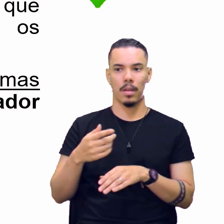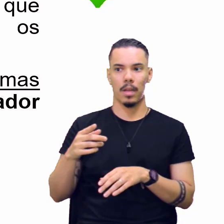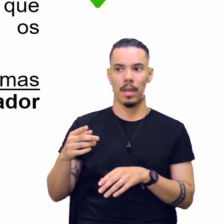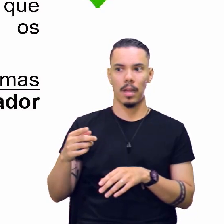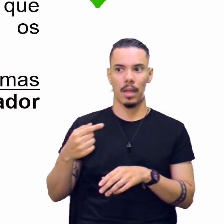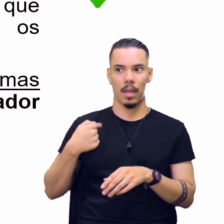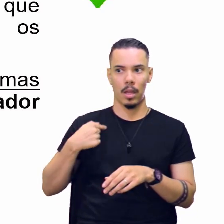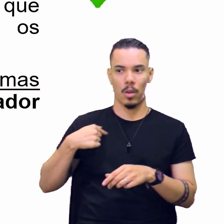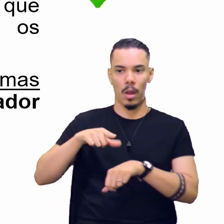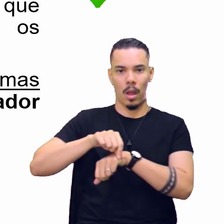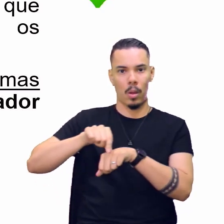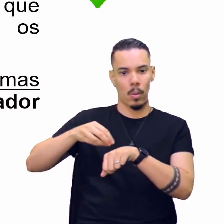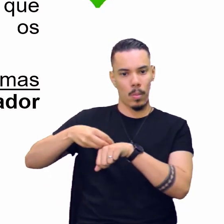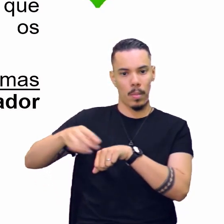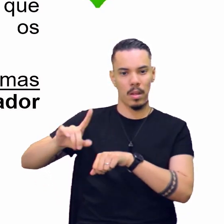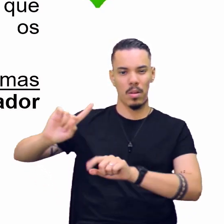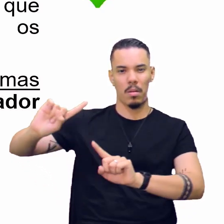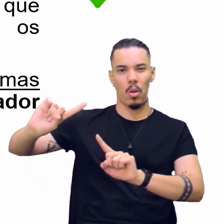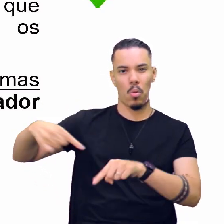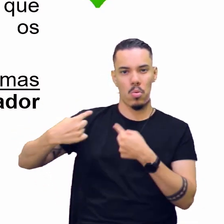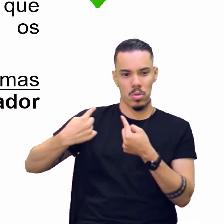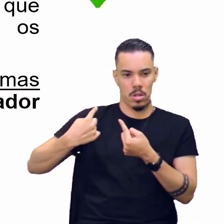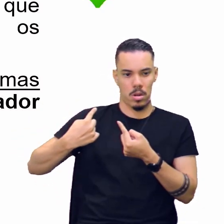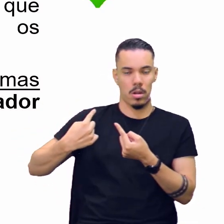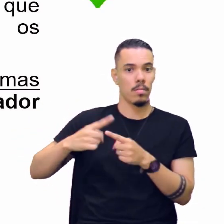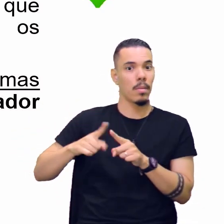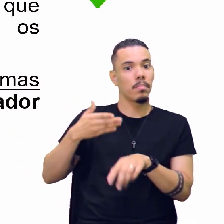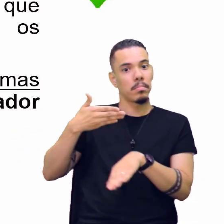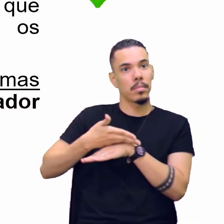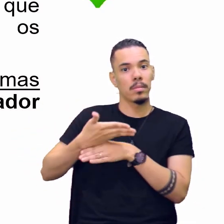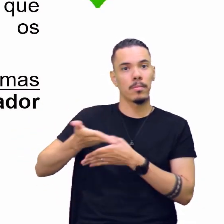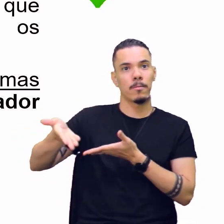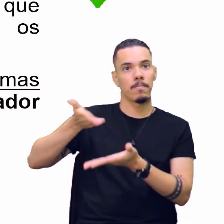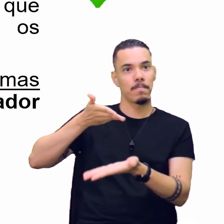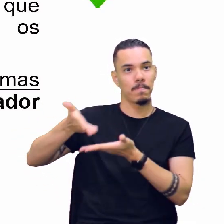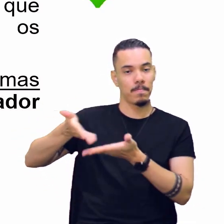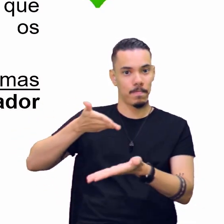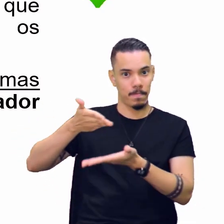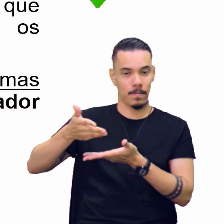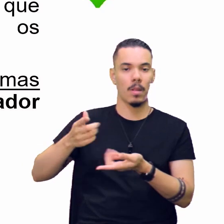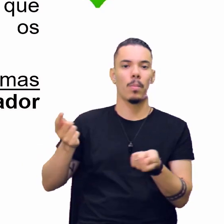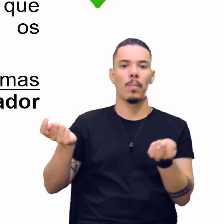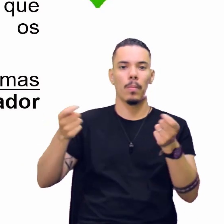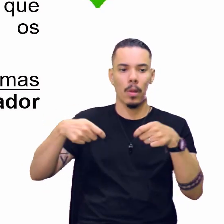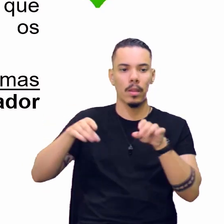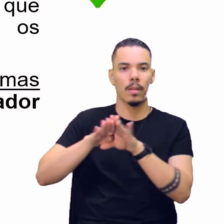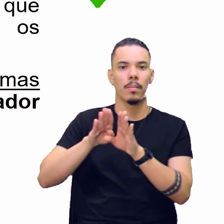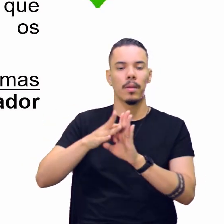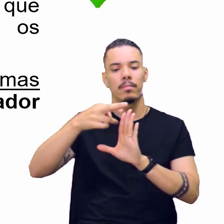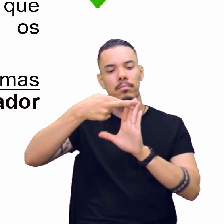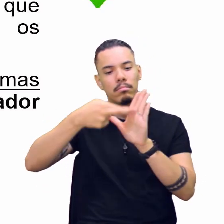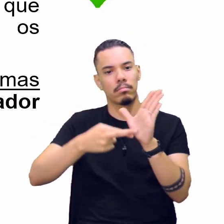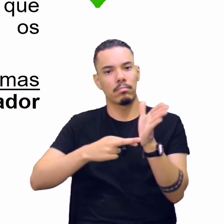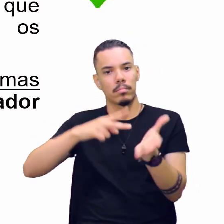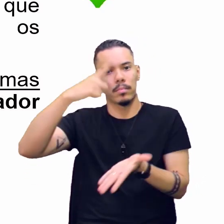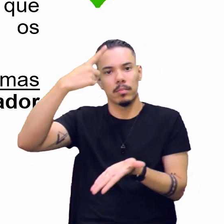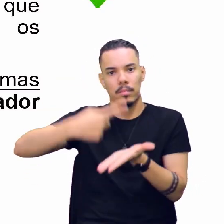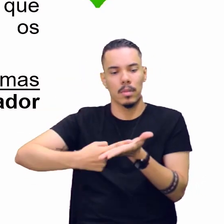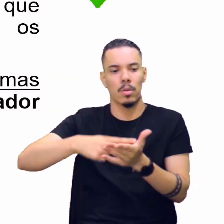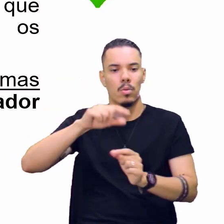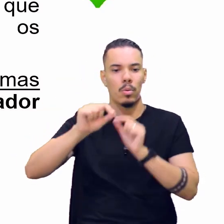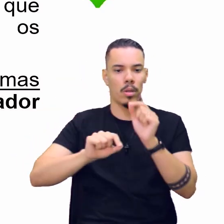contra-argumenta em relação ao ponto de vista do outro participante, pode-se estabelecer